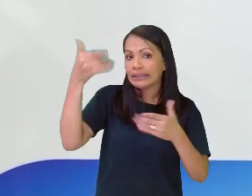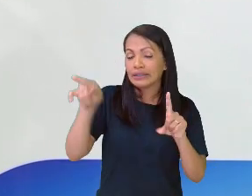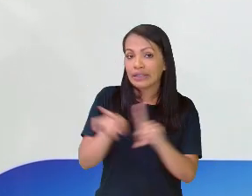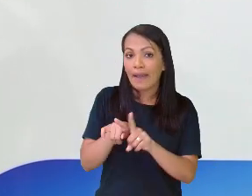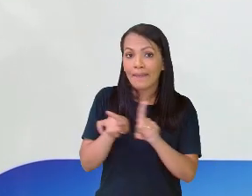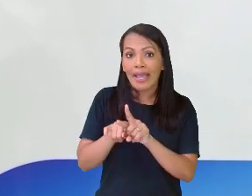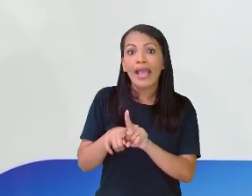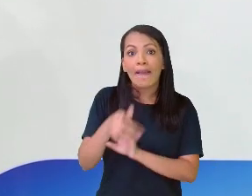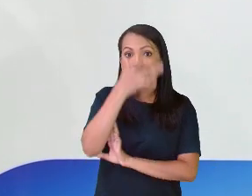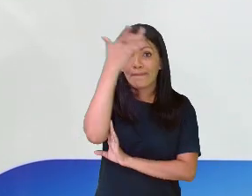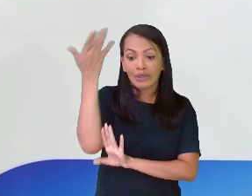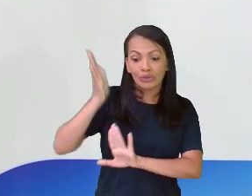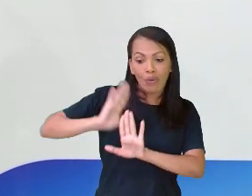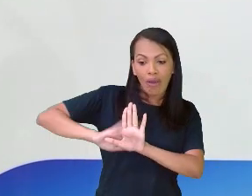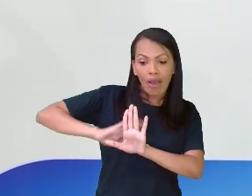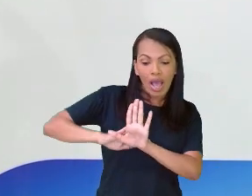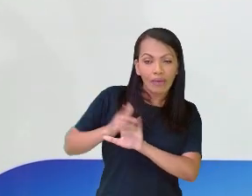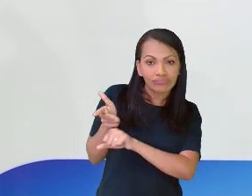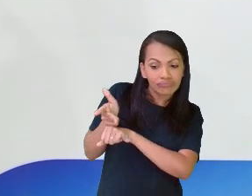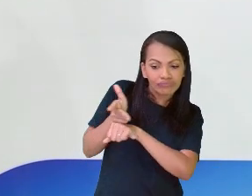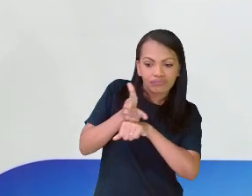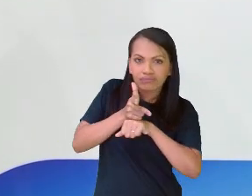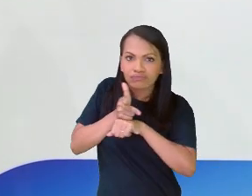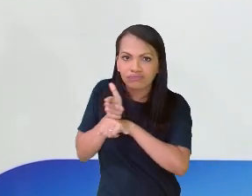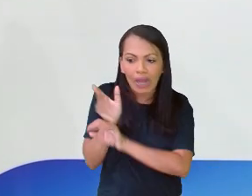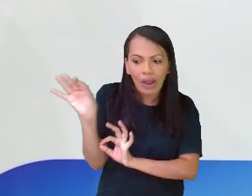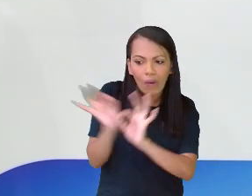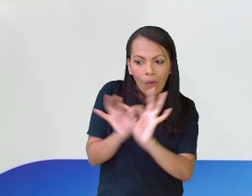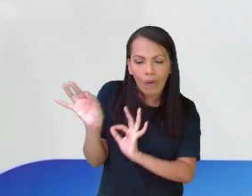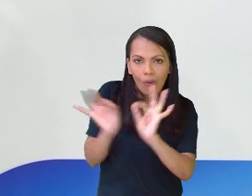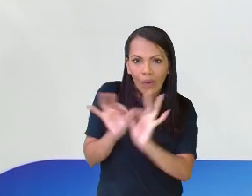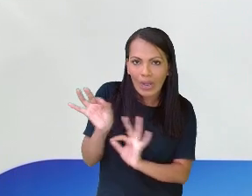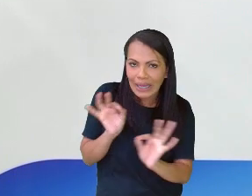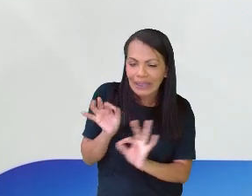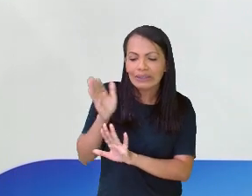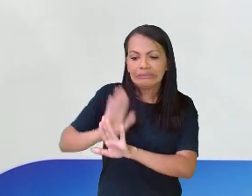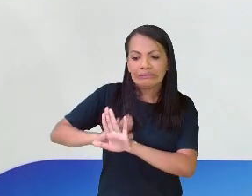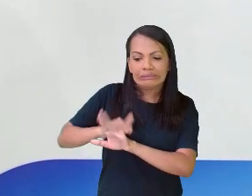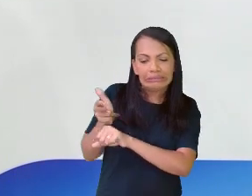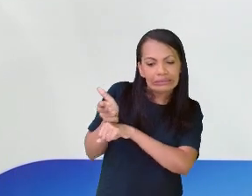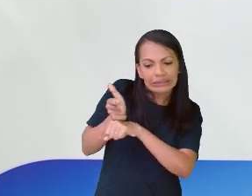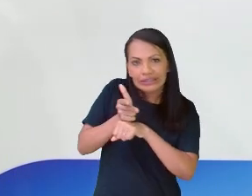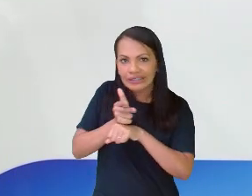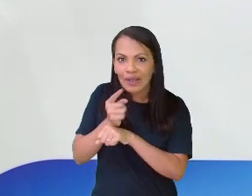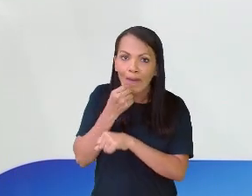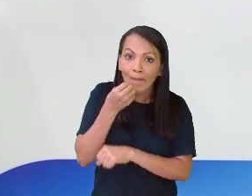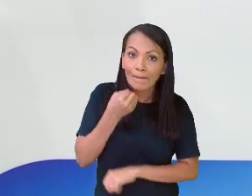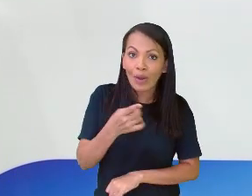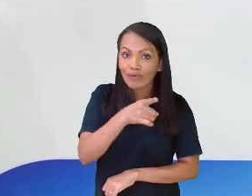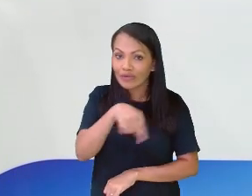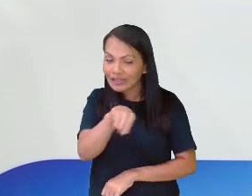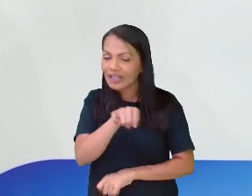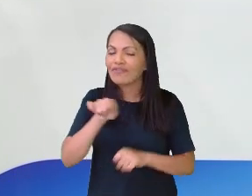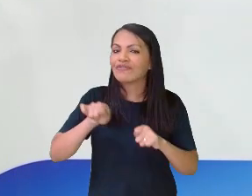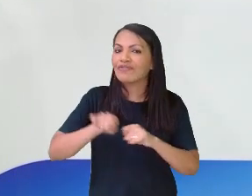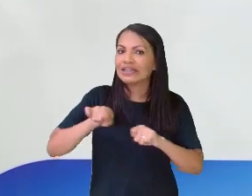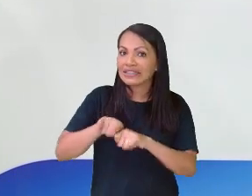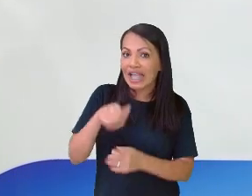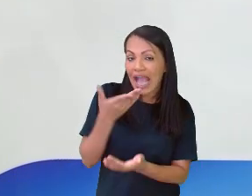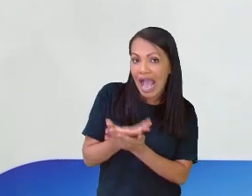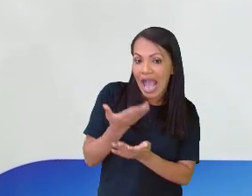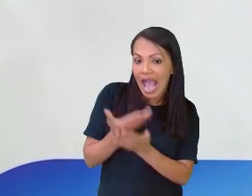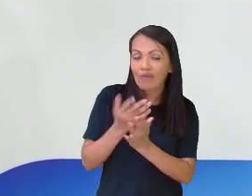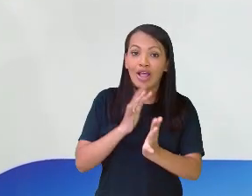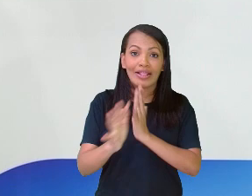que está ali sempre conosco, né? Então, produção, que bom que vocês estão aí fazendo com que a nossa aula seja sempre